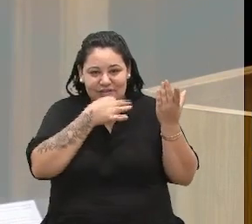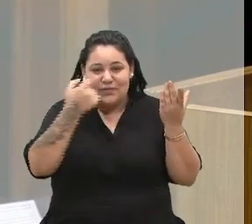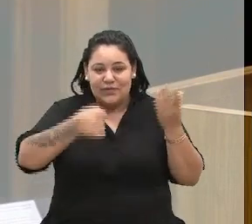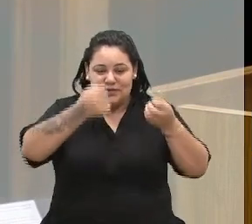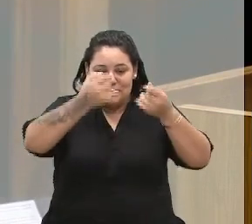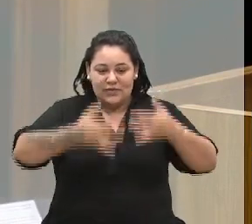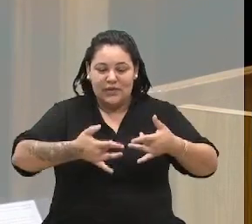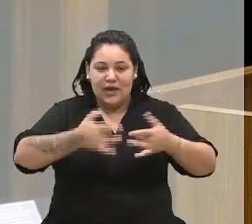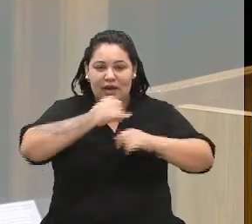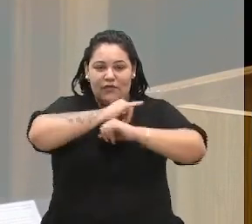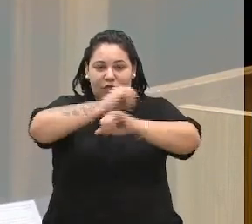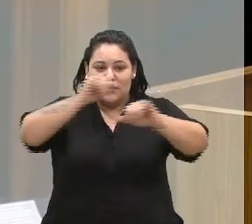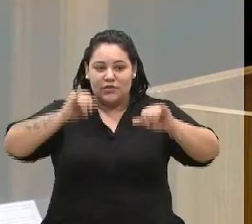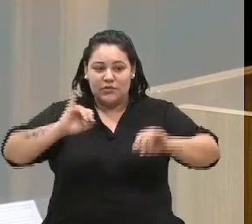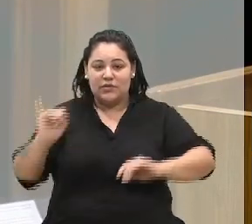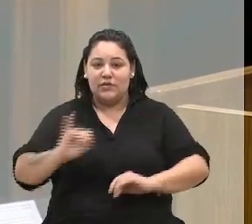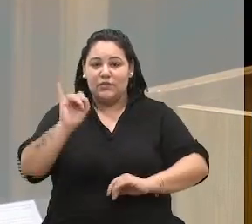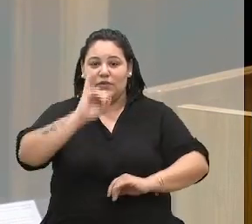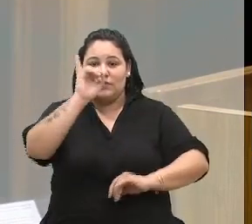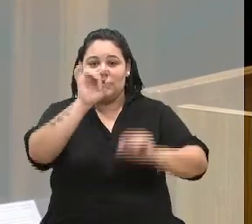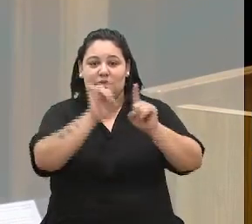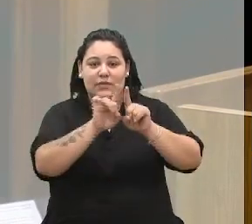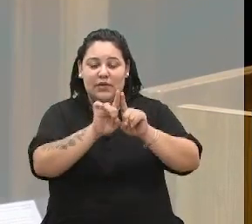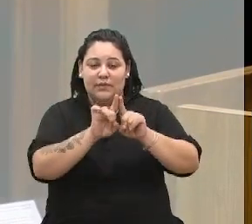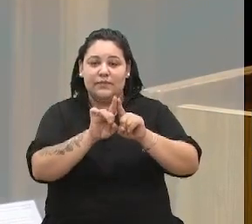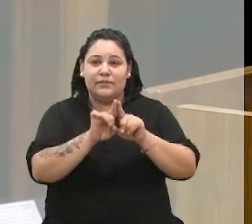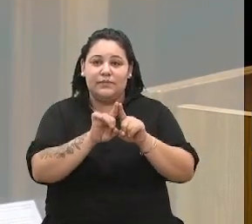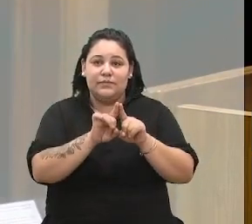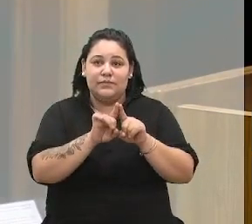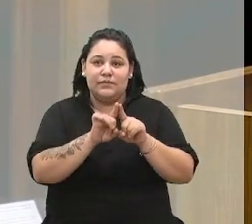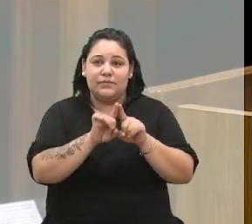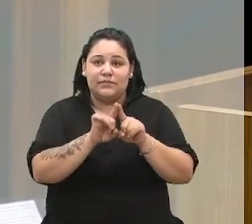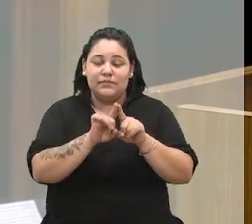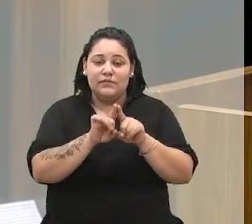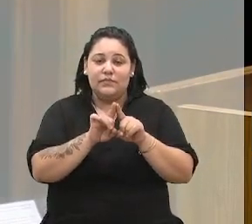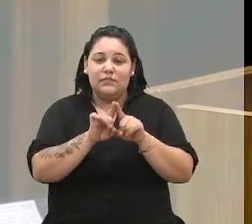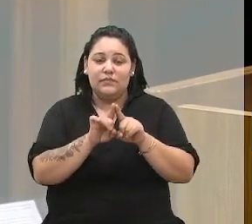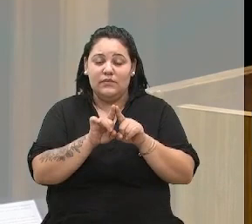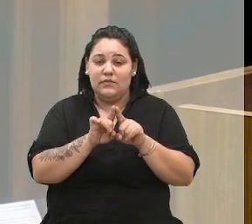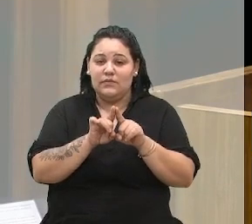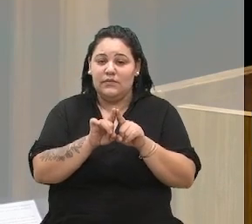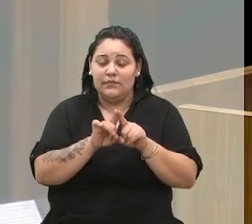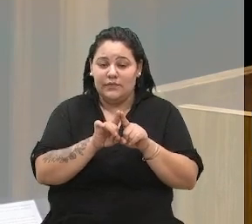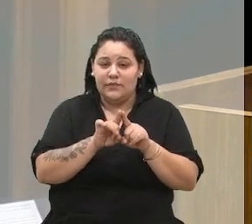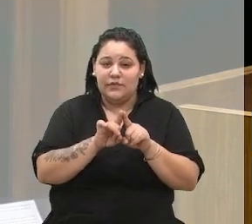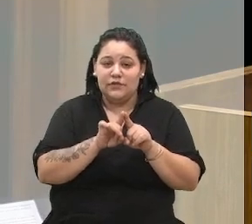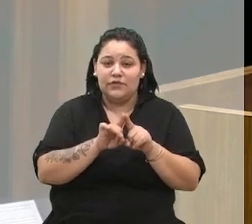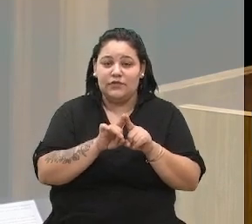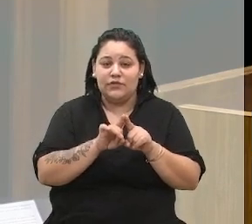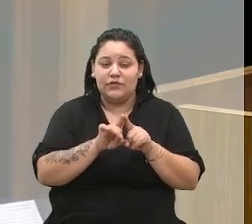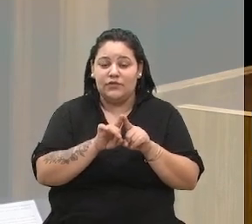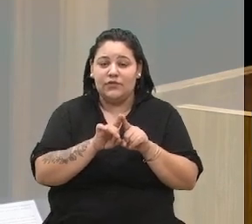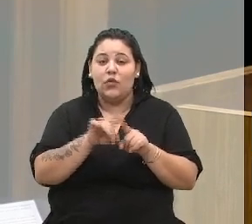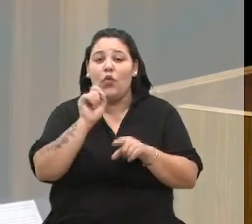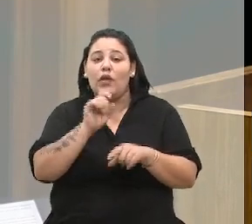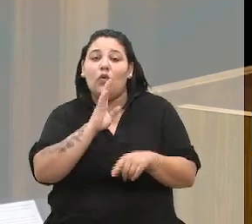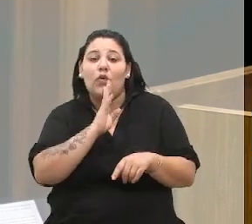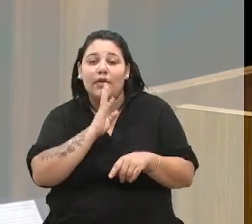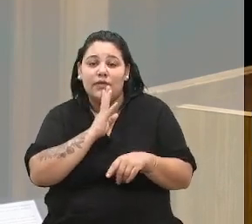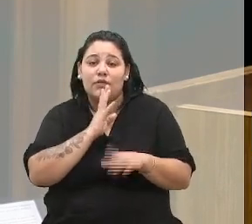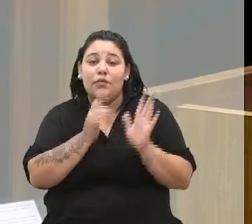essas informações importantes de conhecimento para os colegas e as pessoas que nos